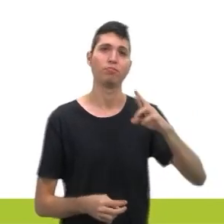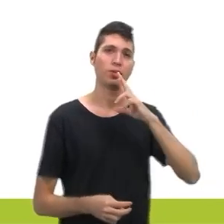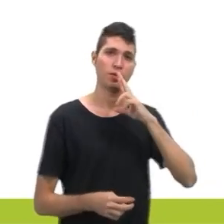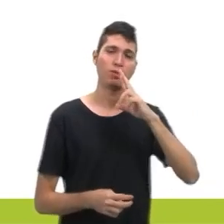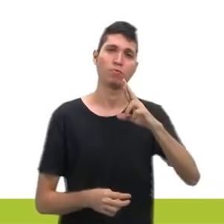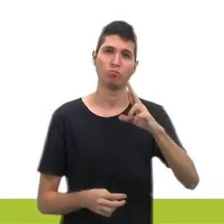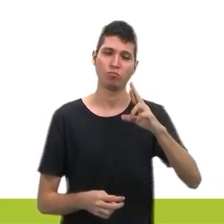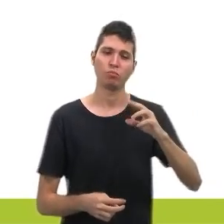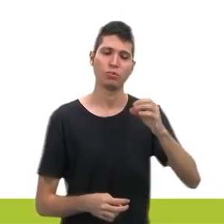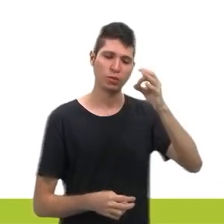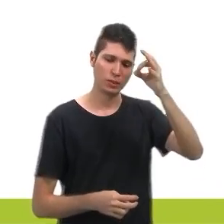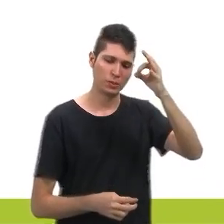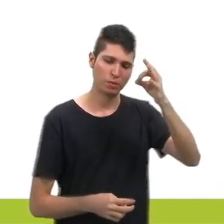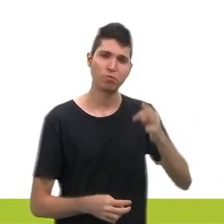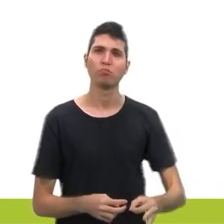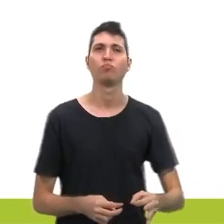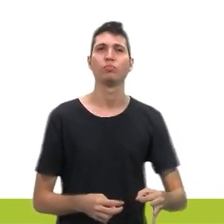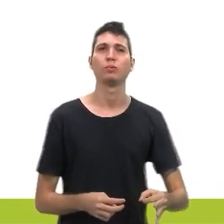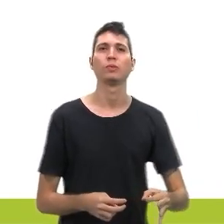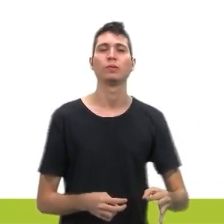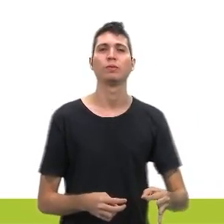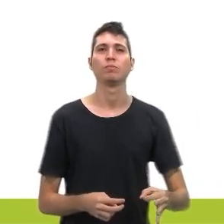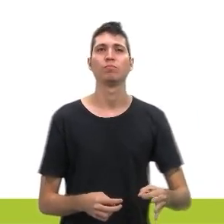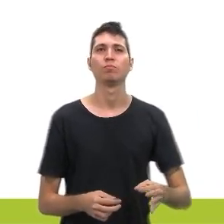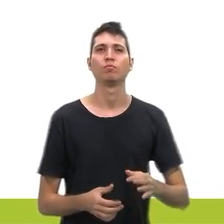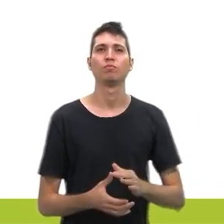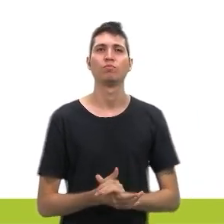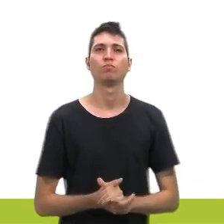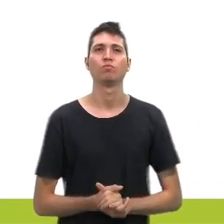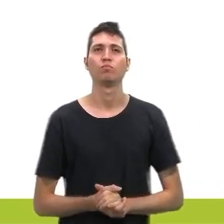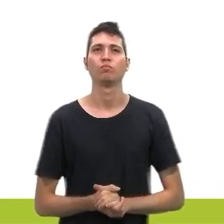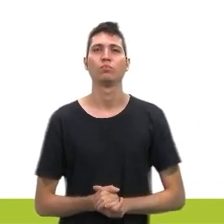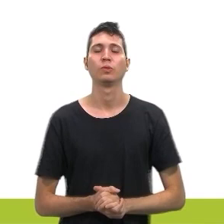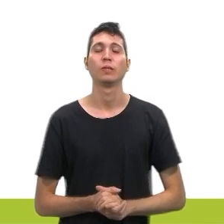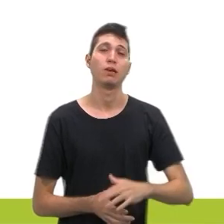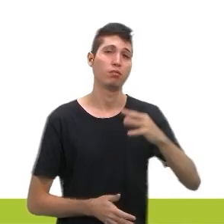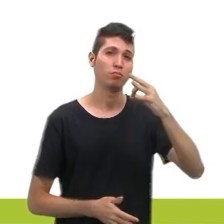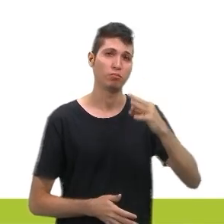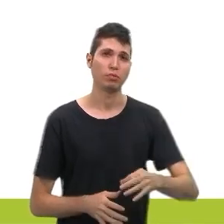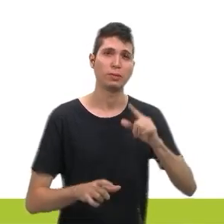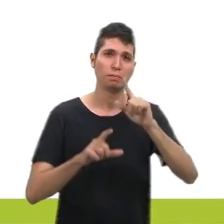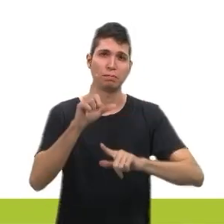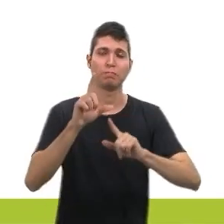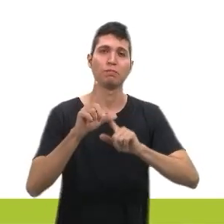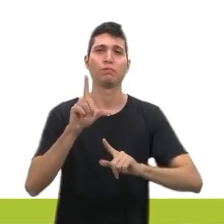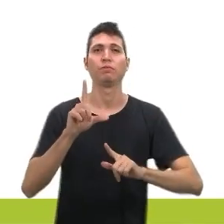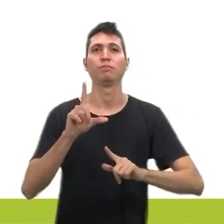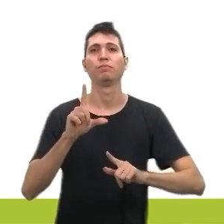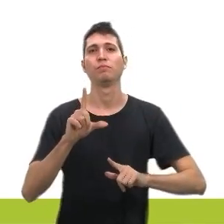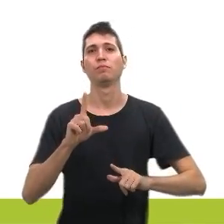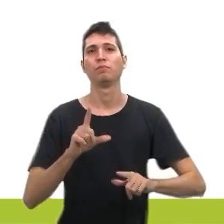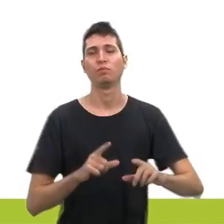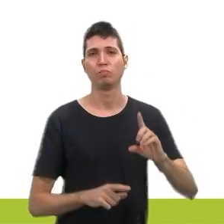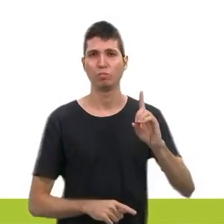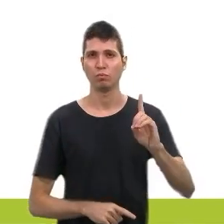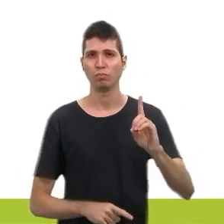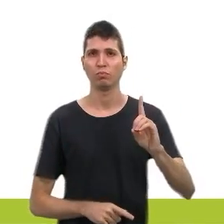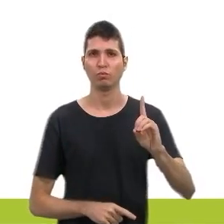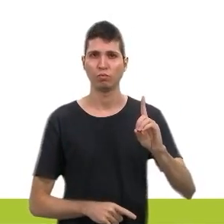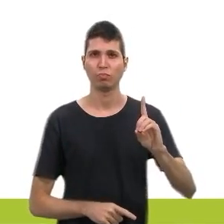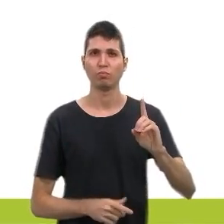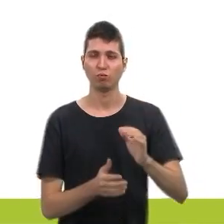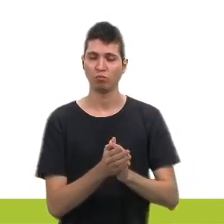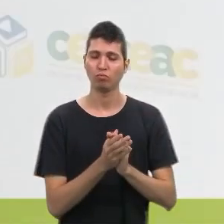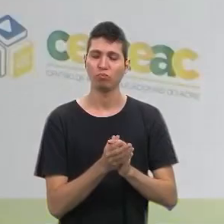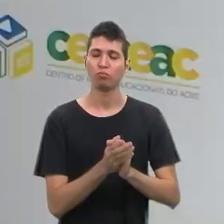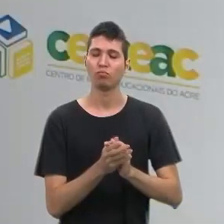Resposta correta, né, que eram os últimos itens que faltavam para a gente. Resposta correta, letra D, de dado, né?